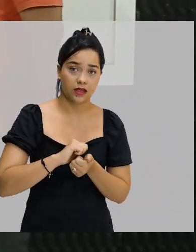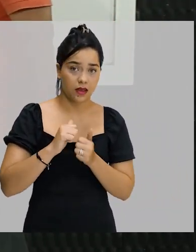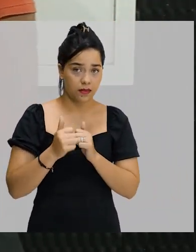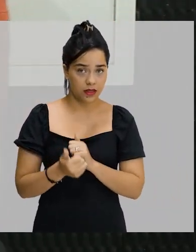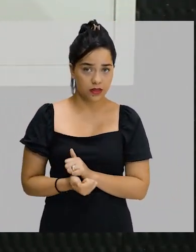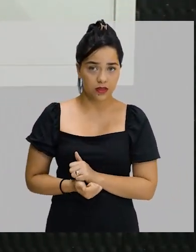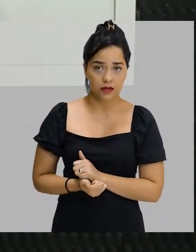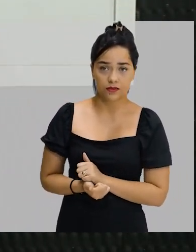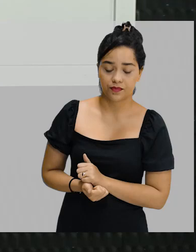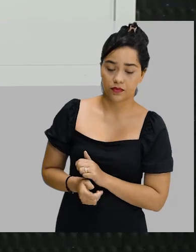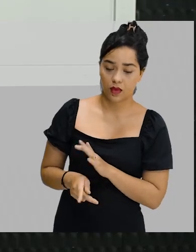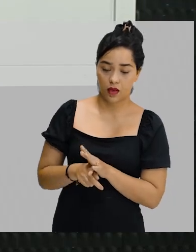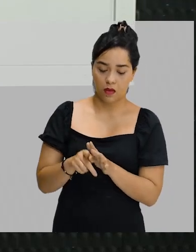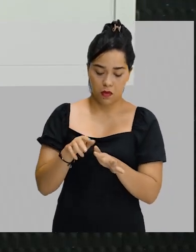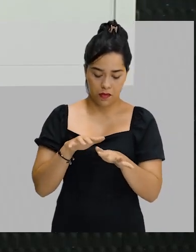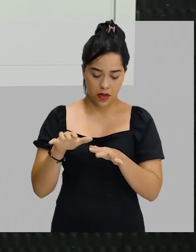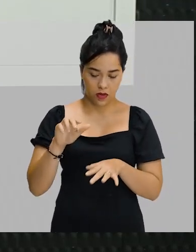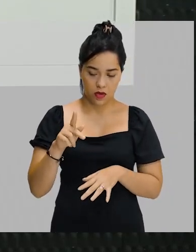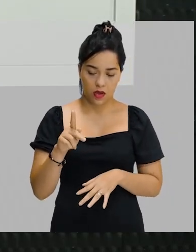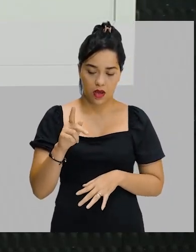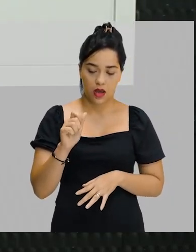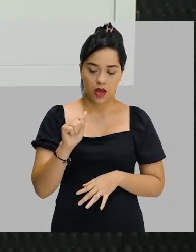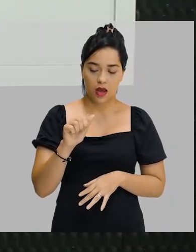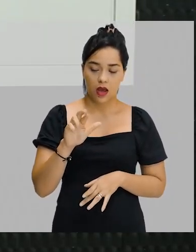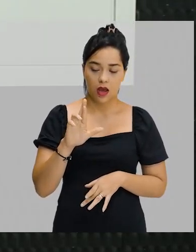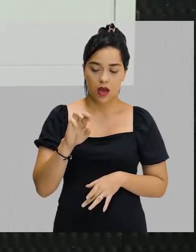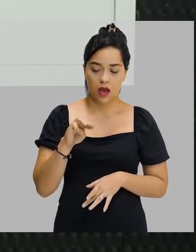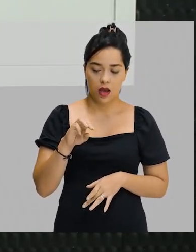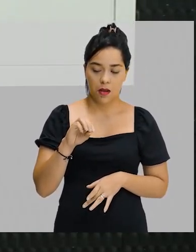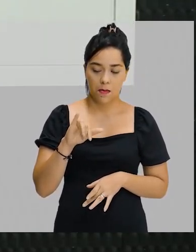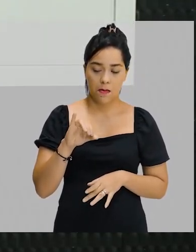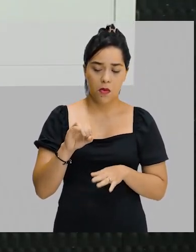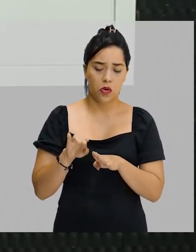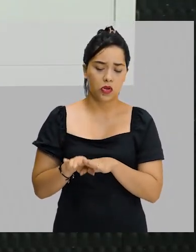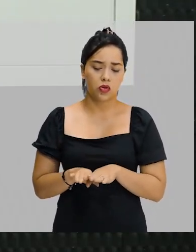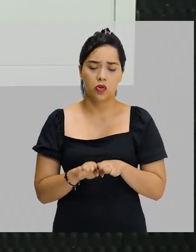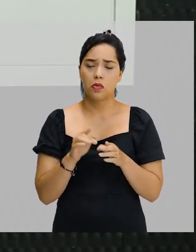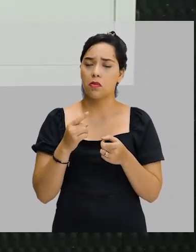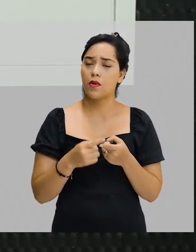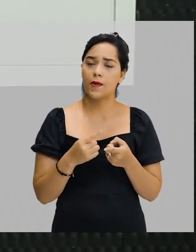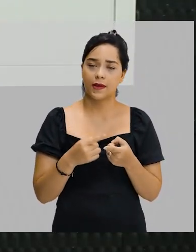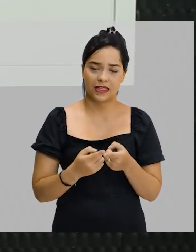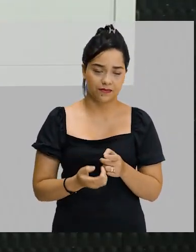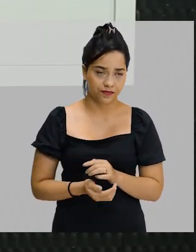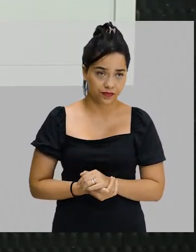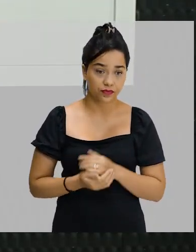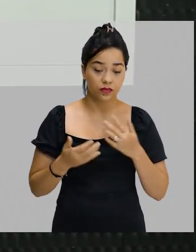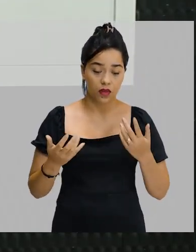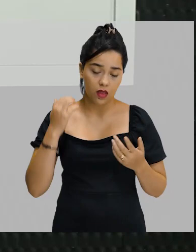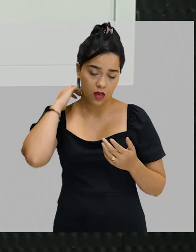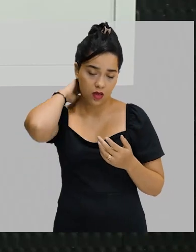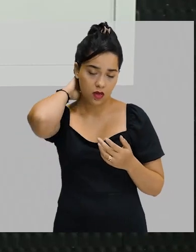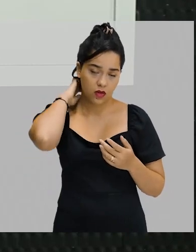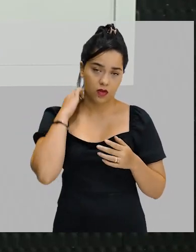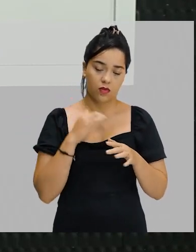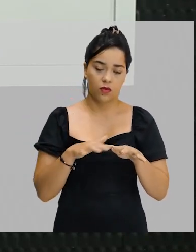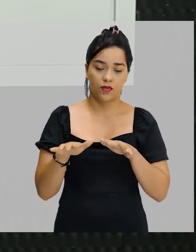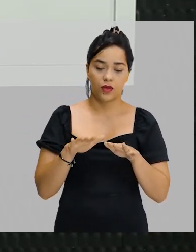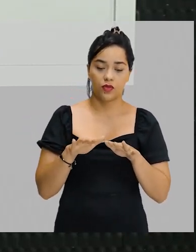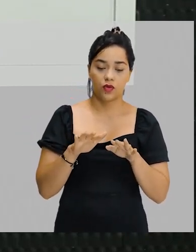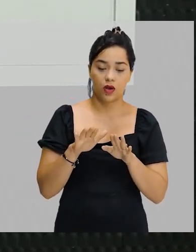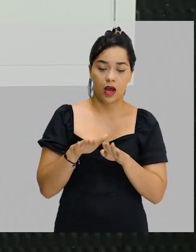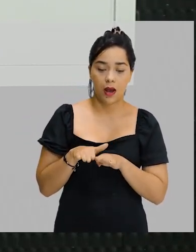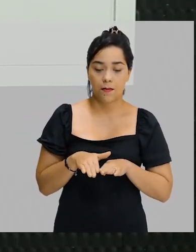adaptação para o movimento harmônico. Por que para o movimento harmônico? Pensemos o seguinte, o movimento harmônico ele é um movimento